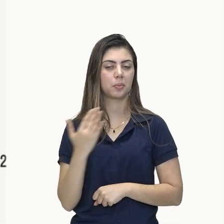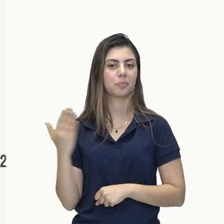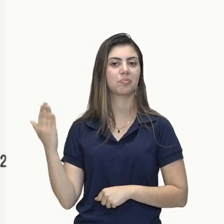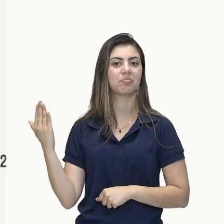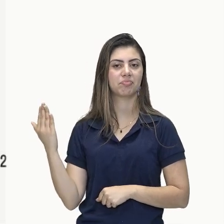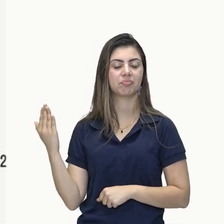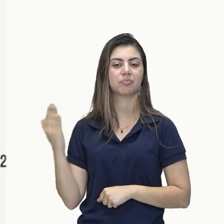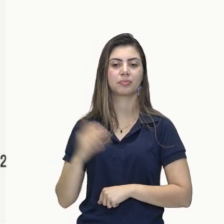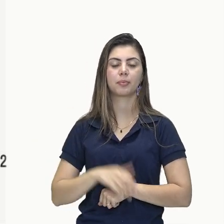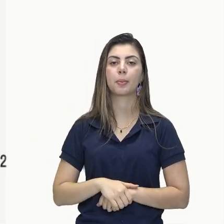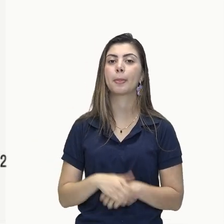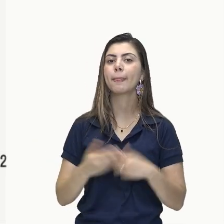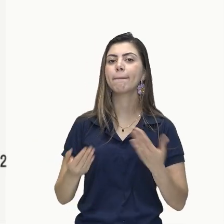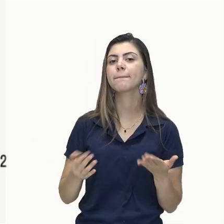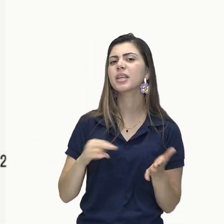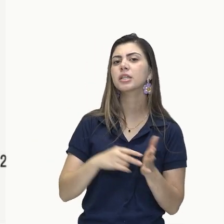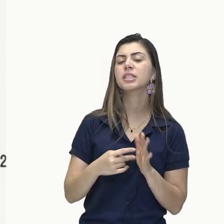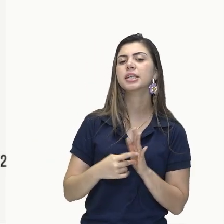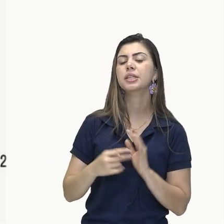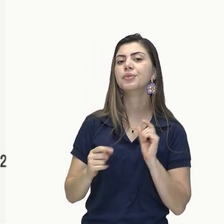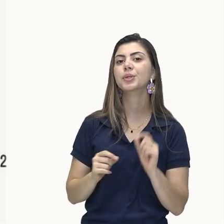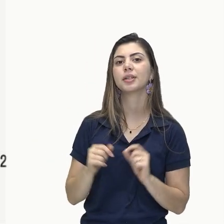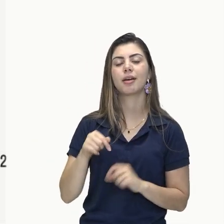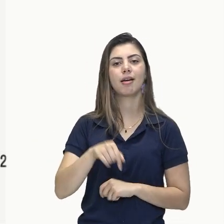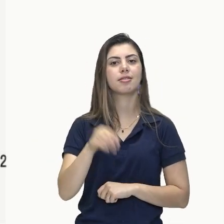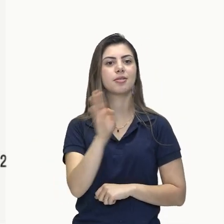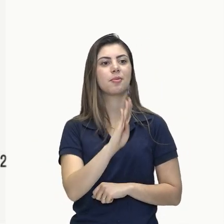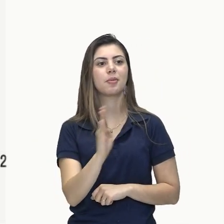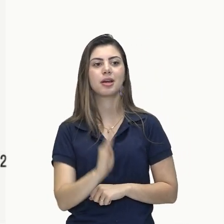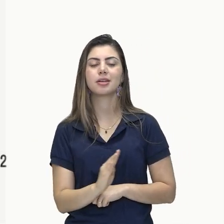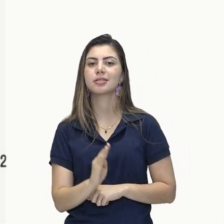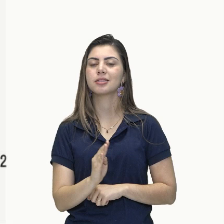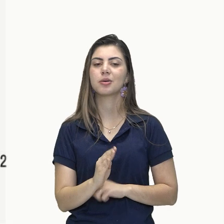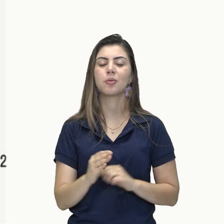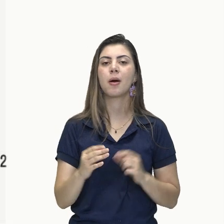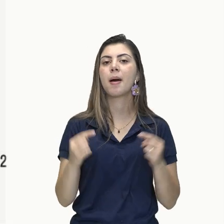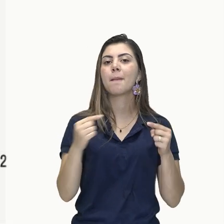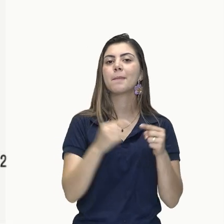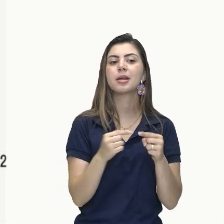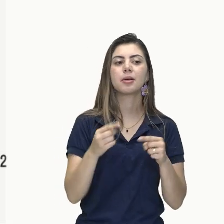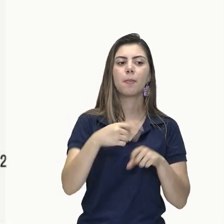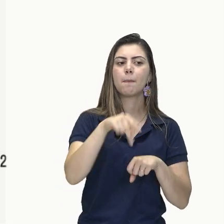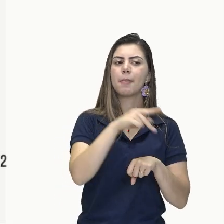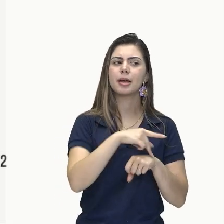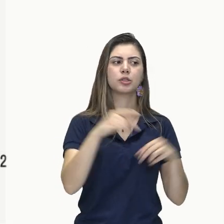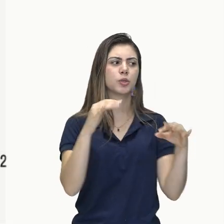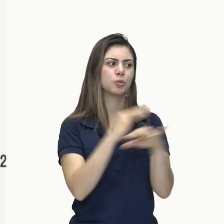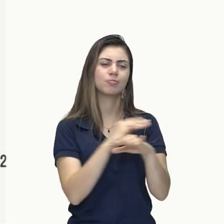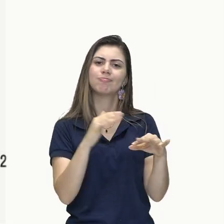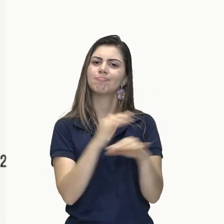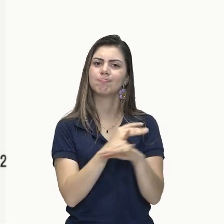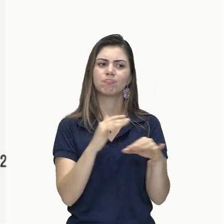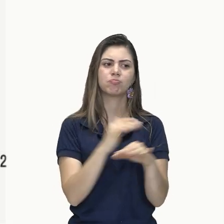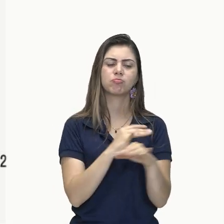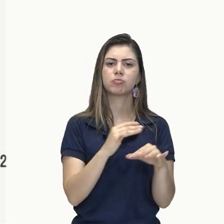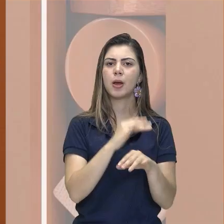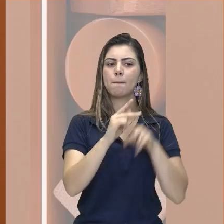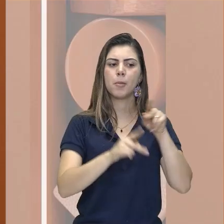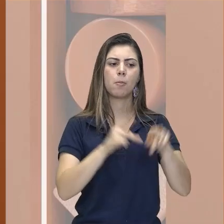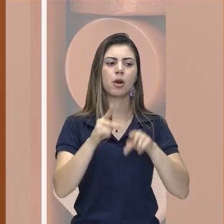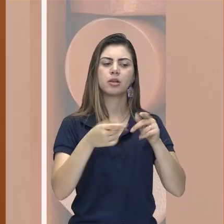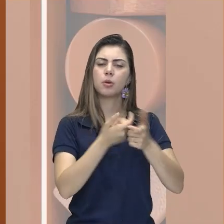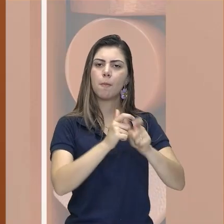87,41%. Ou seja, o nosso Brasil ele é um país muito urbanizado, porque nós temos uma